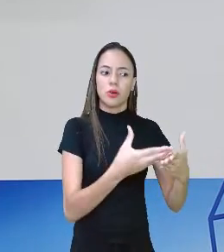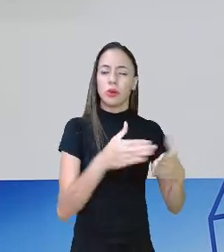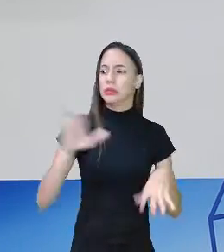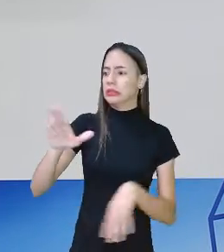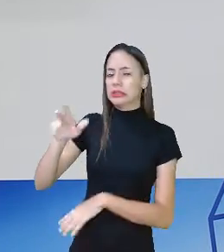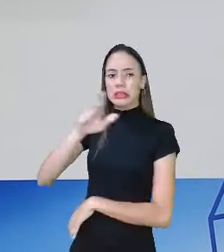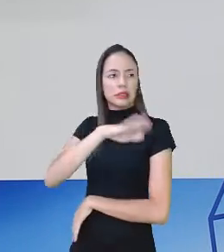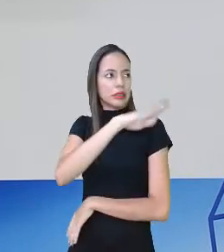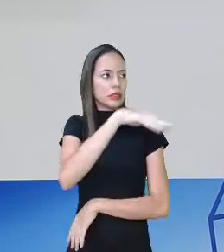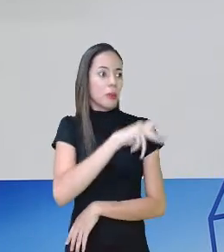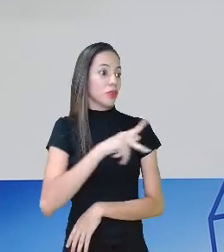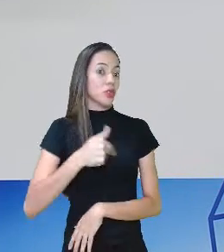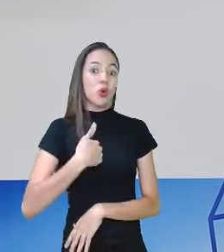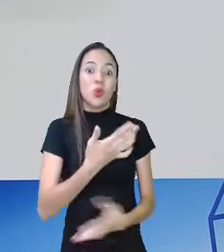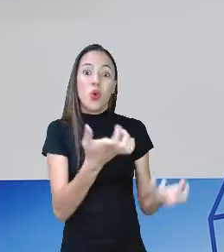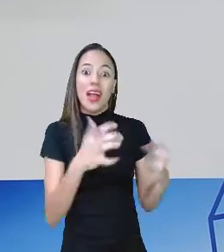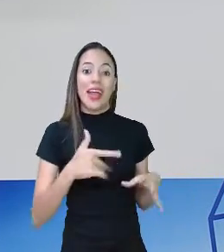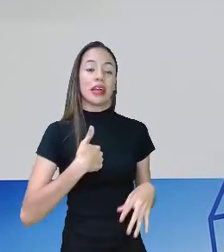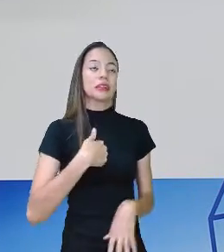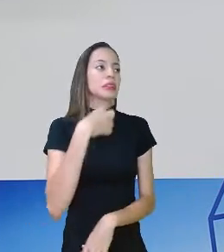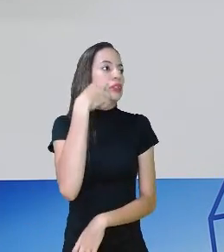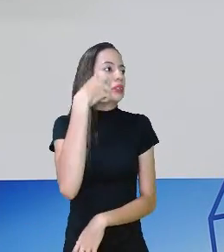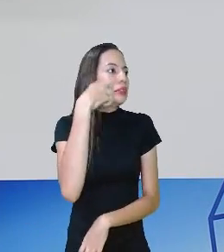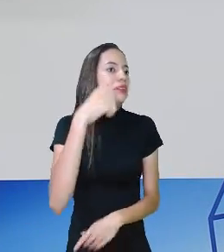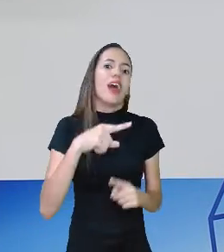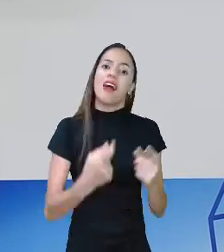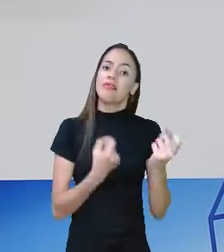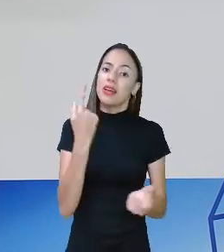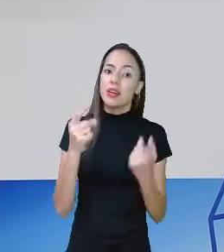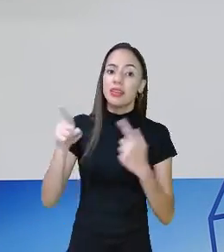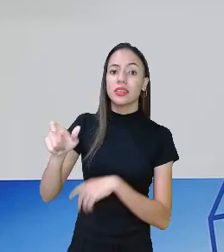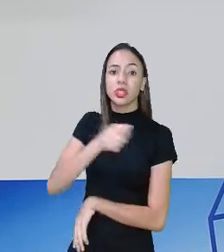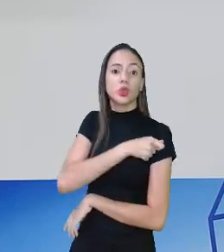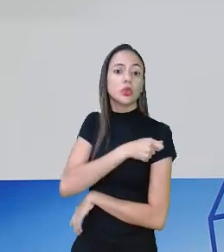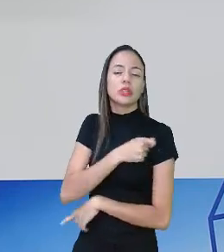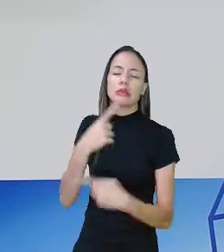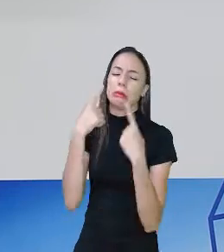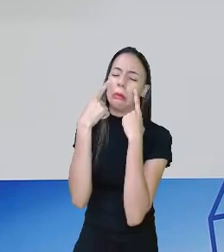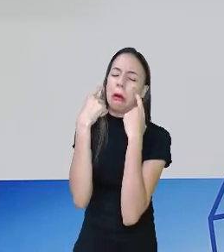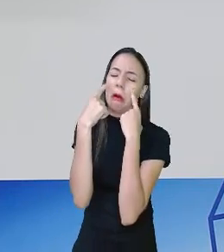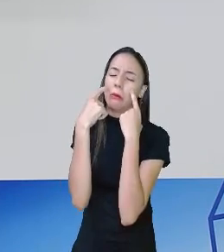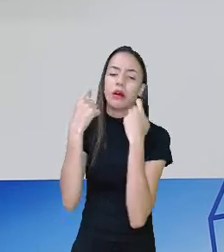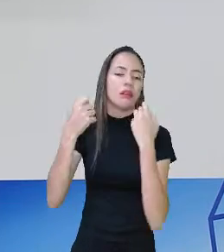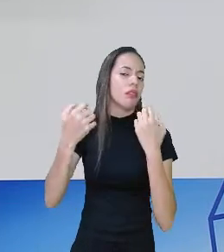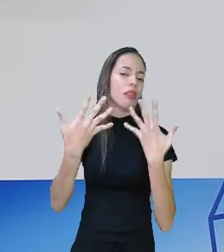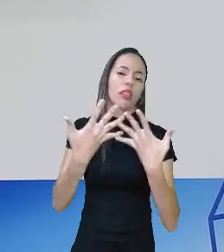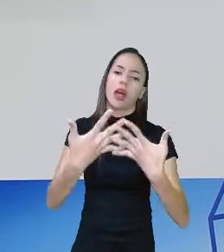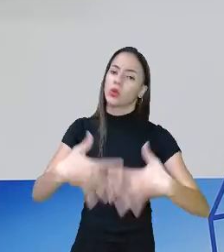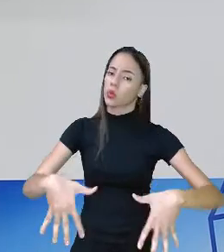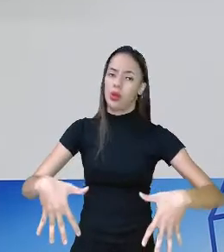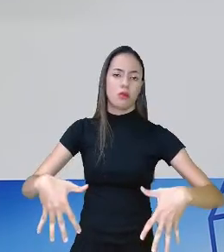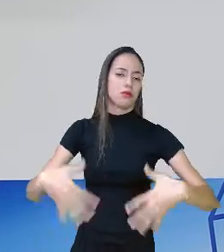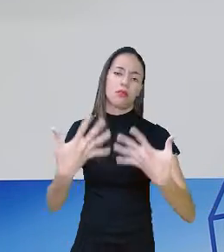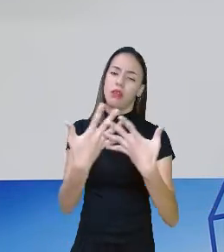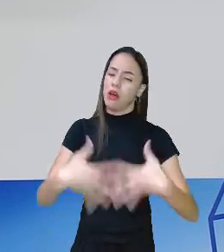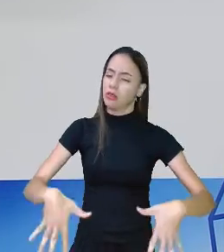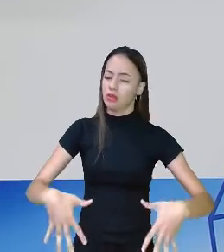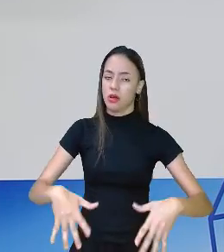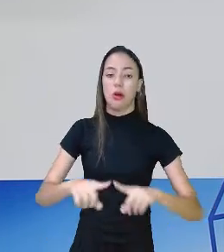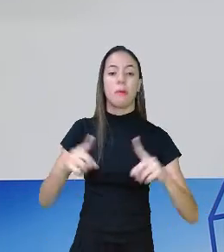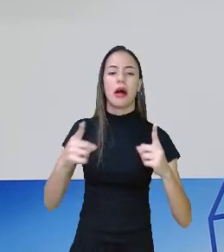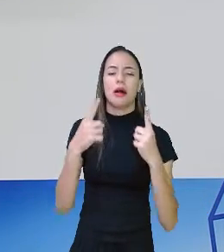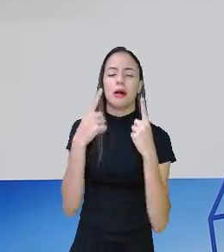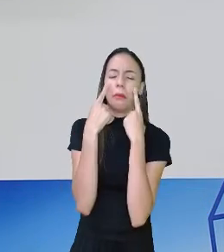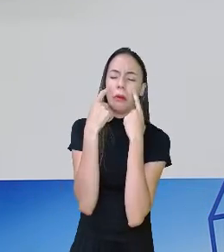vergonha. E muitas vezes esse estudante chega até a chorar. É natural sim. Mas aí esse